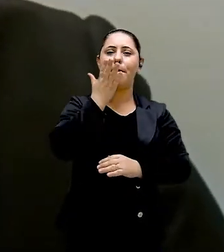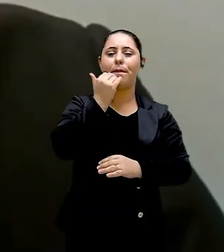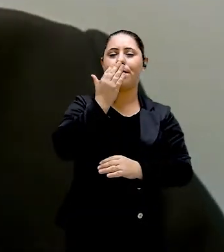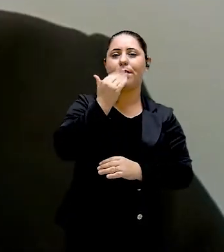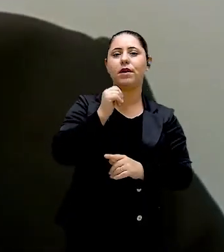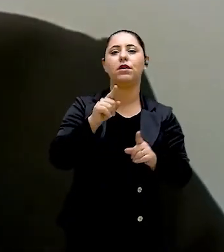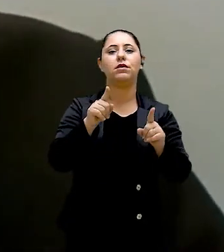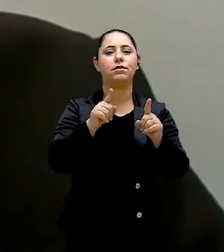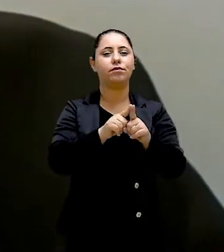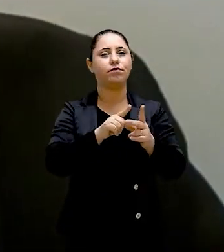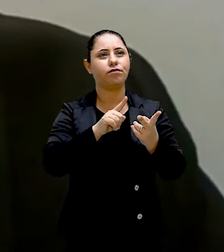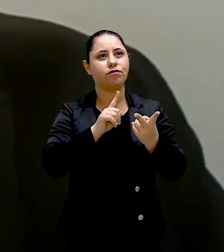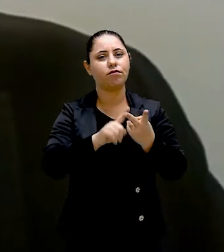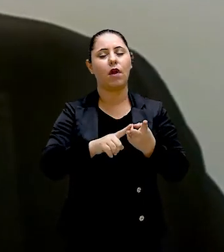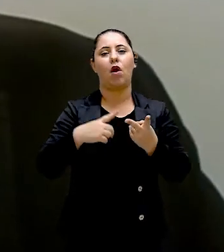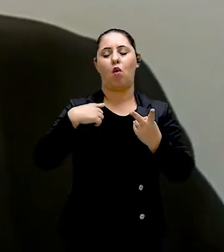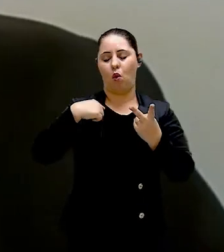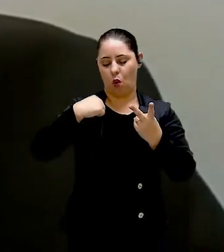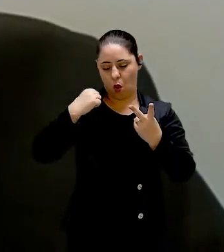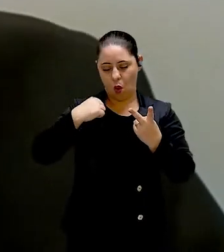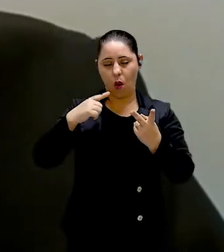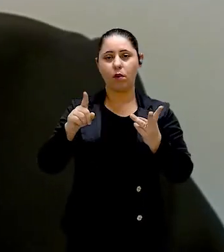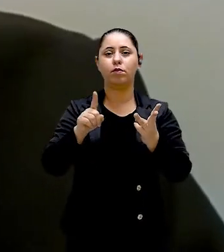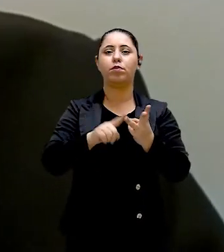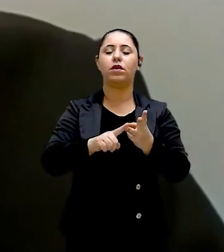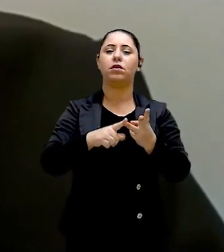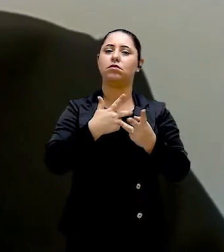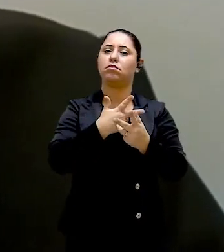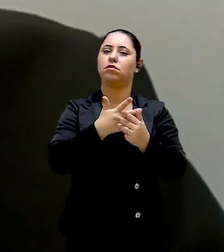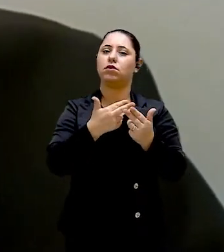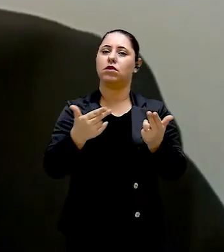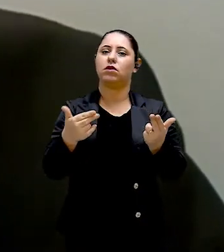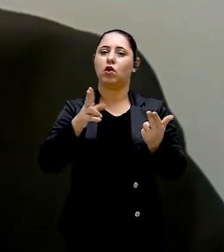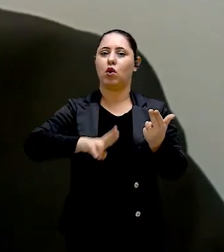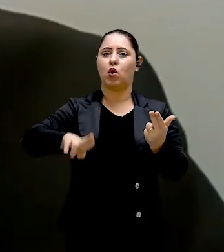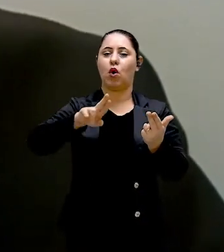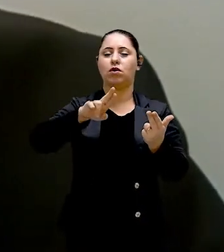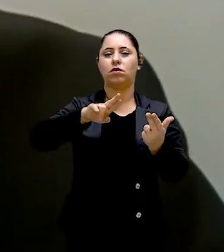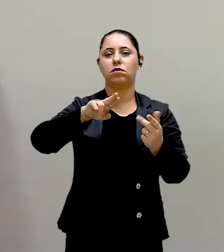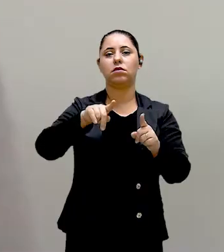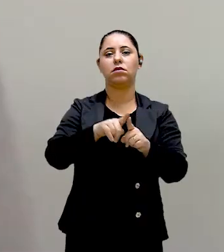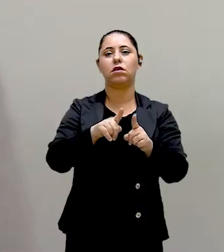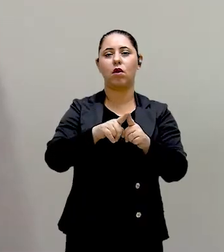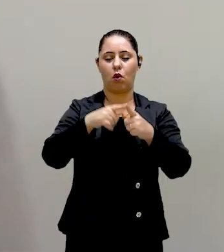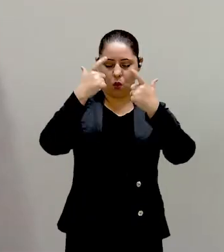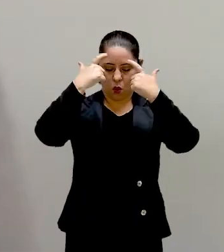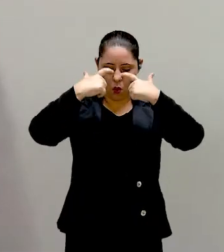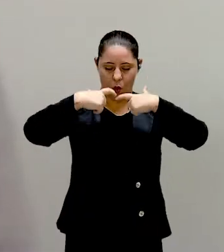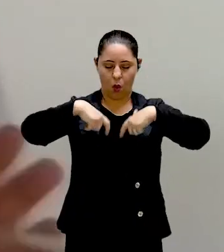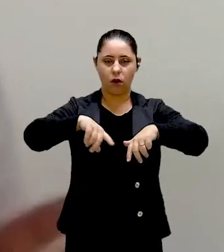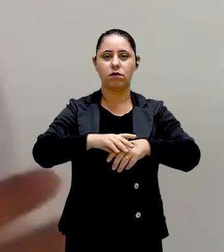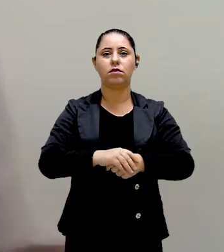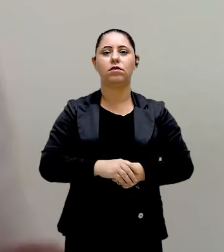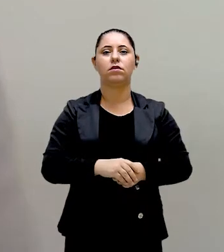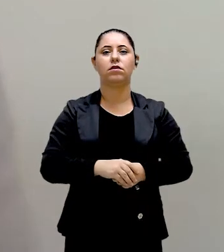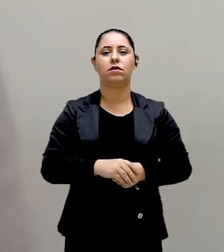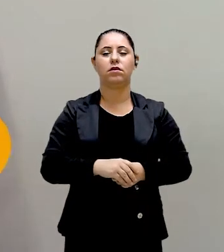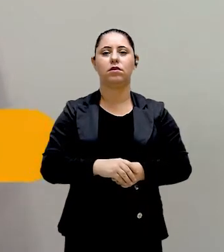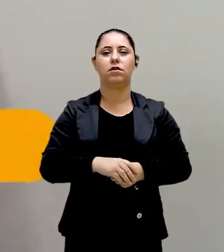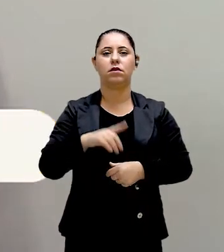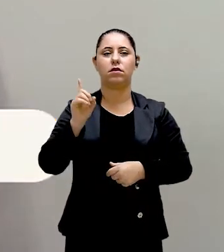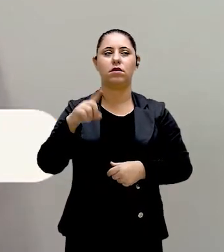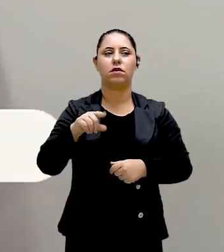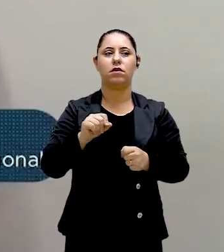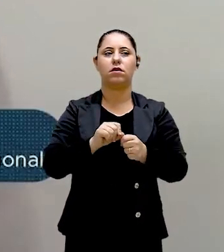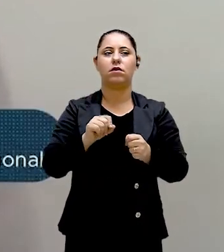as nossas roupas, aos produtos que nós passamos no nosso corpo. Tem uma forte mobilização pública